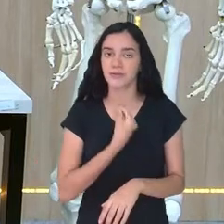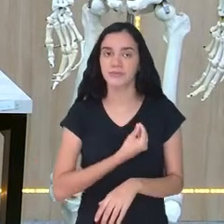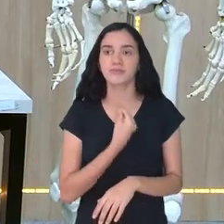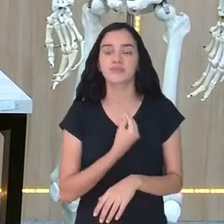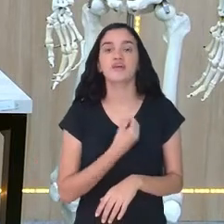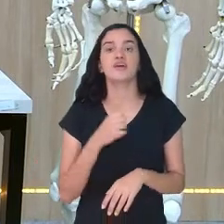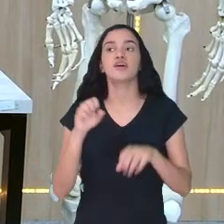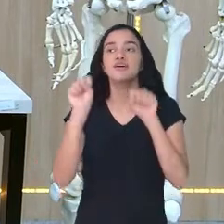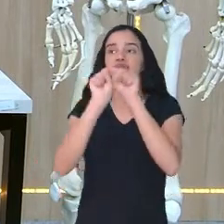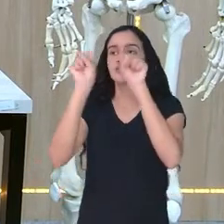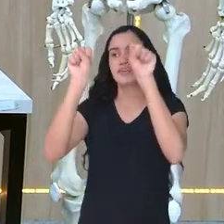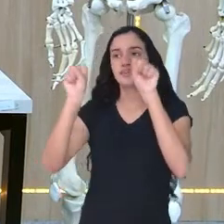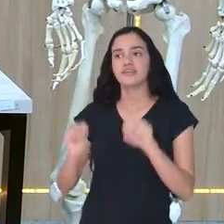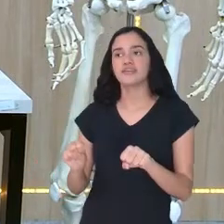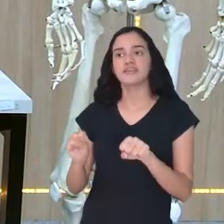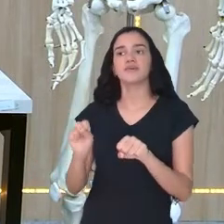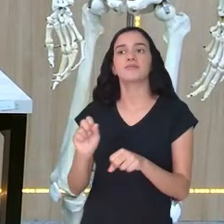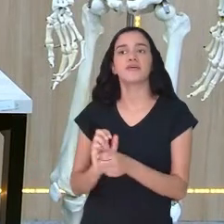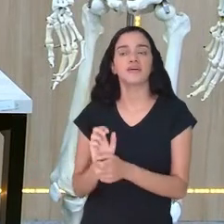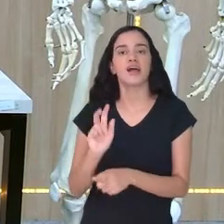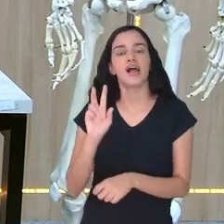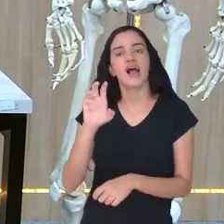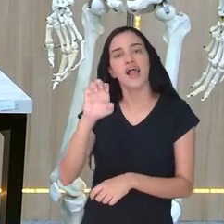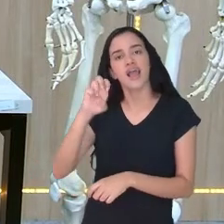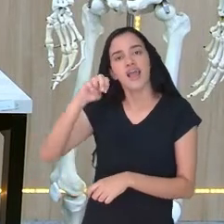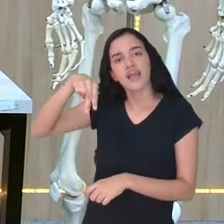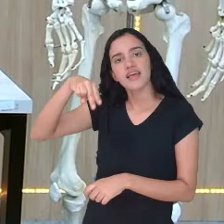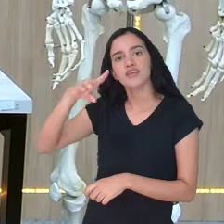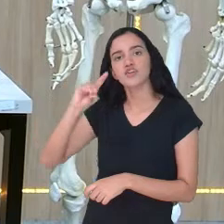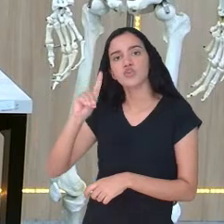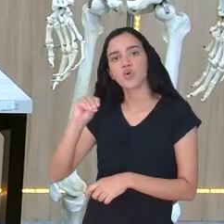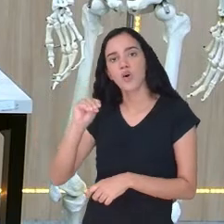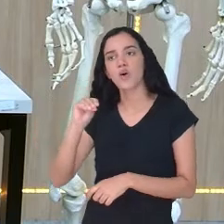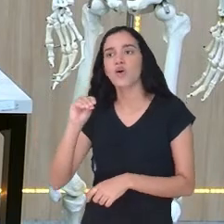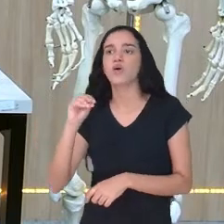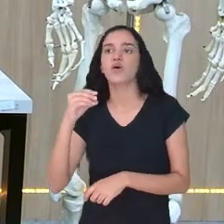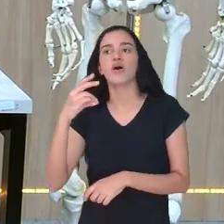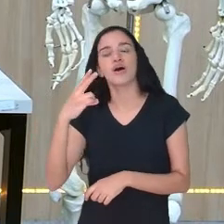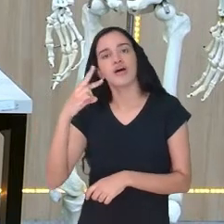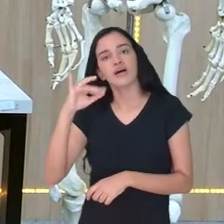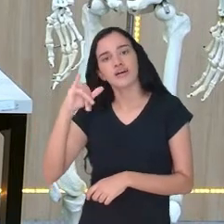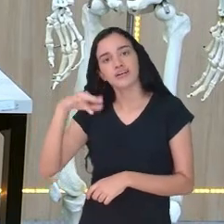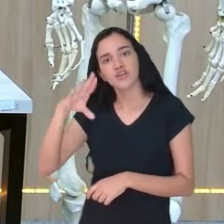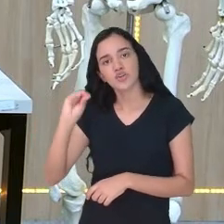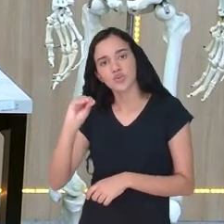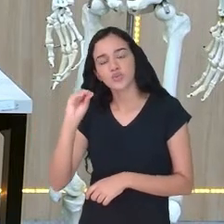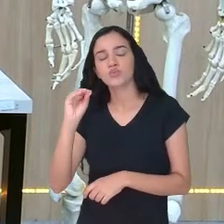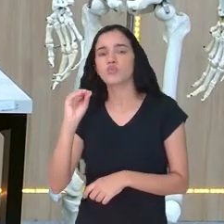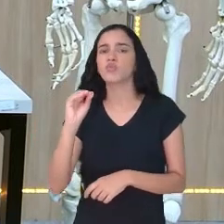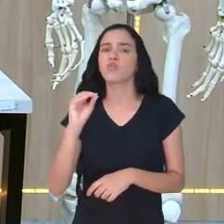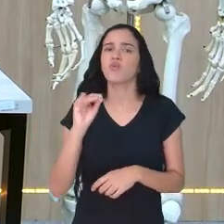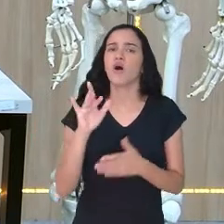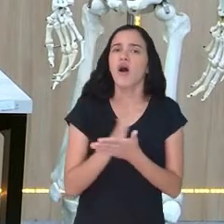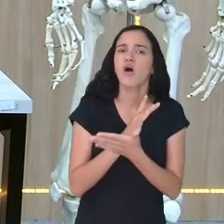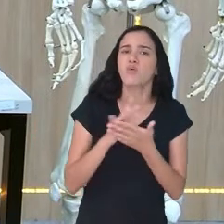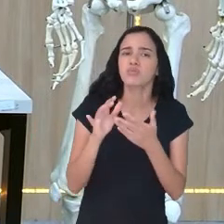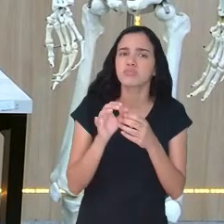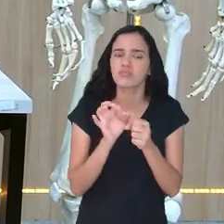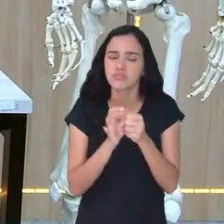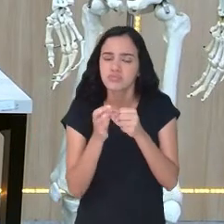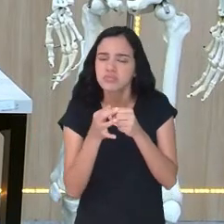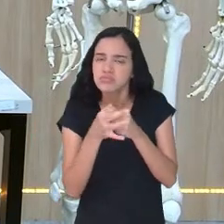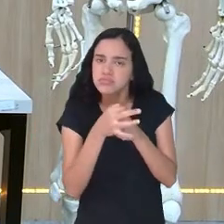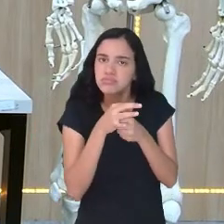O sistema endócrino, que diferente do sistema nervoso, ele vai ter agora substâncias que vão ser lançadas no nosso